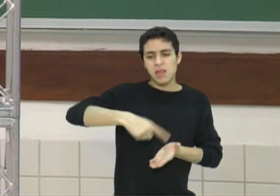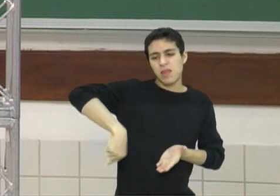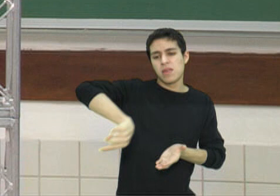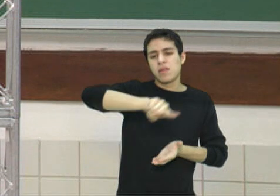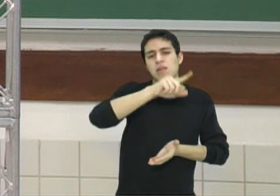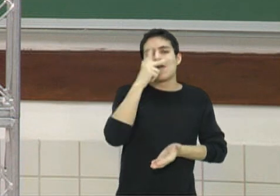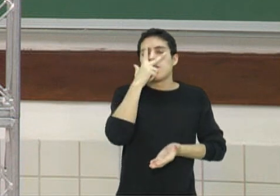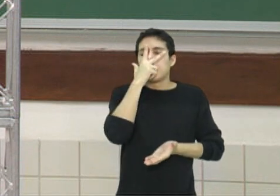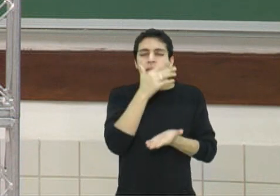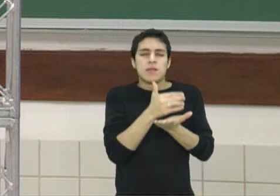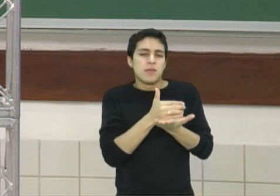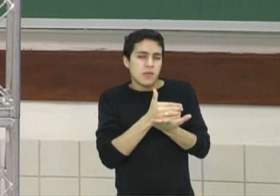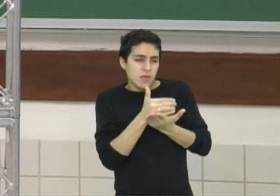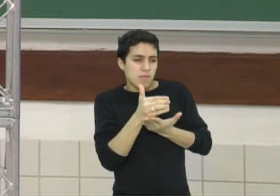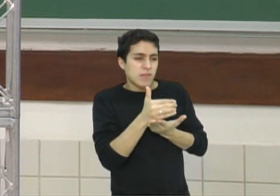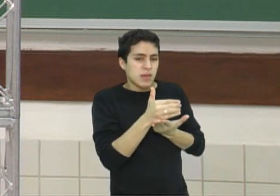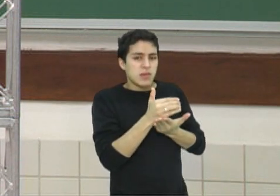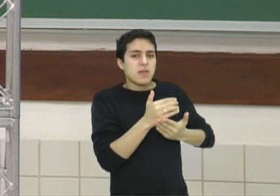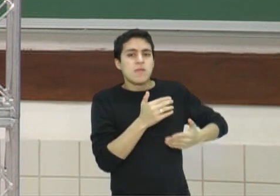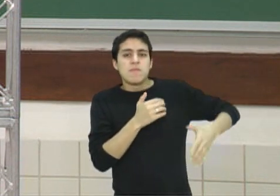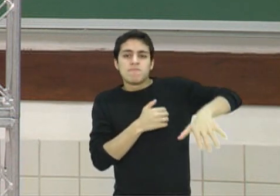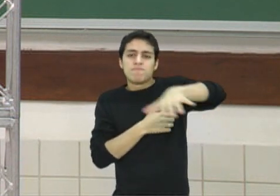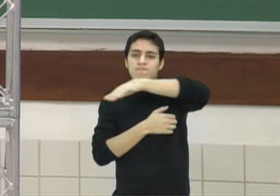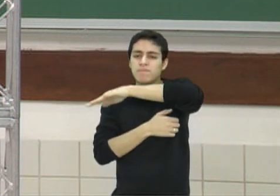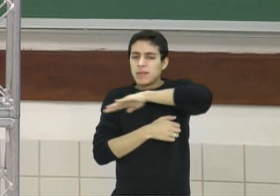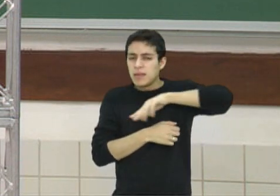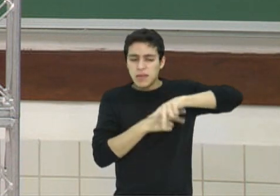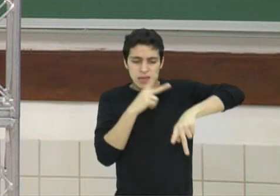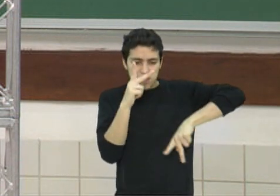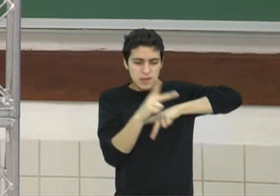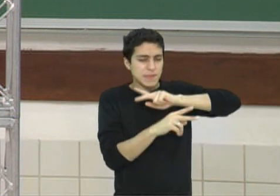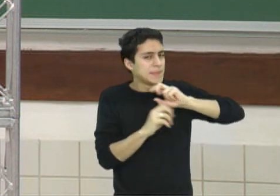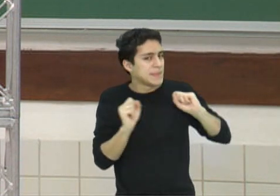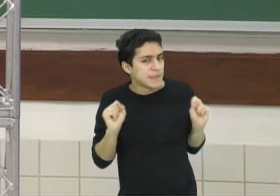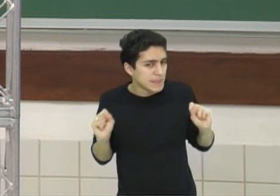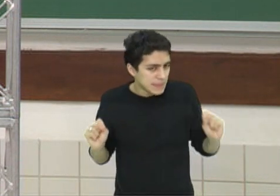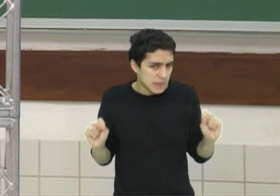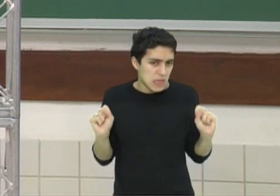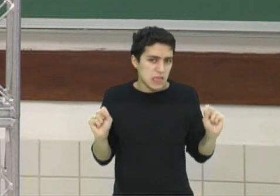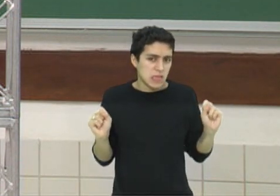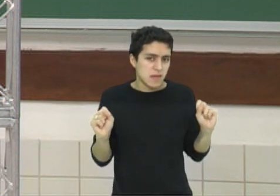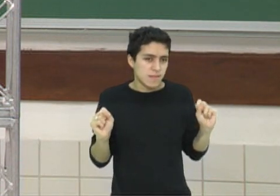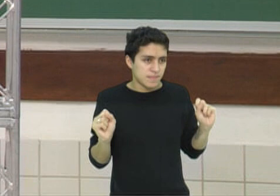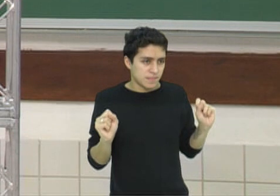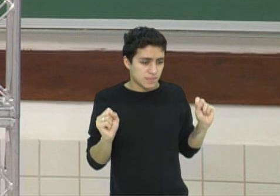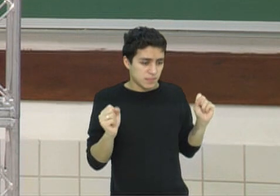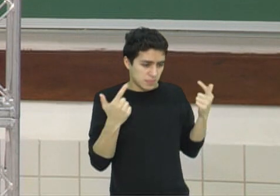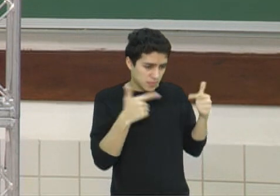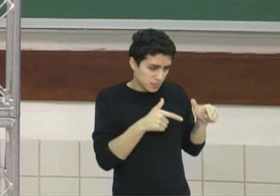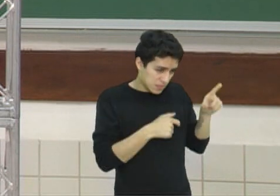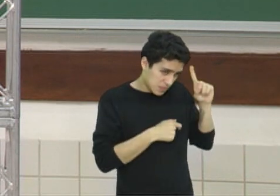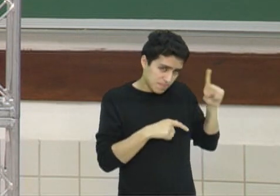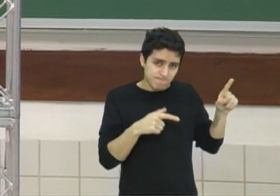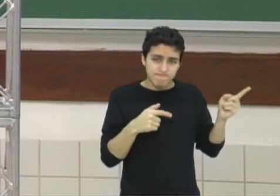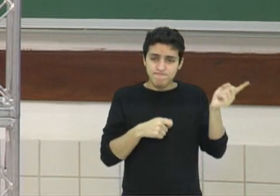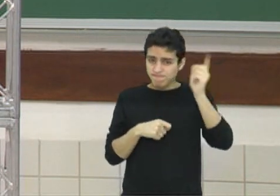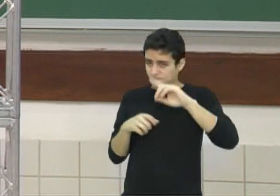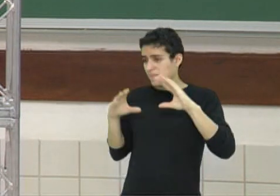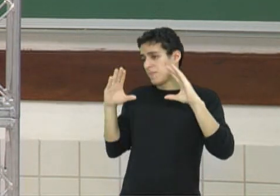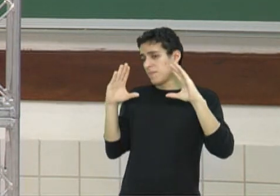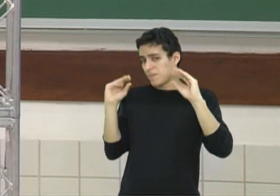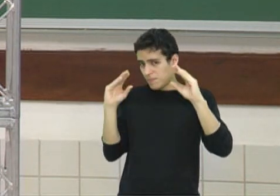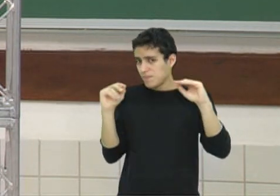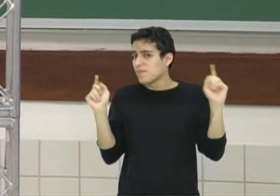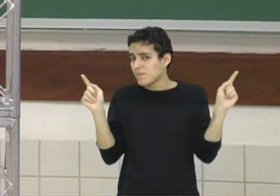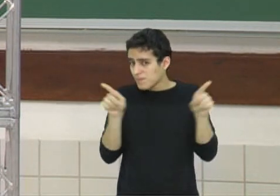uma planificação de toda a população que ela poderia ter a sua parte ativa durante o dia e agora poderia